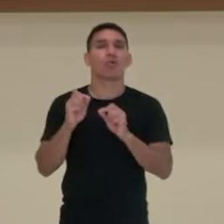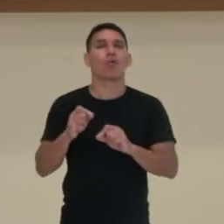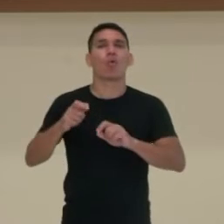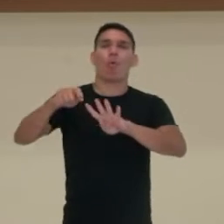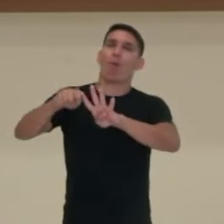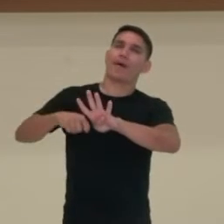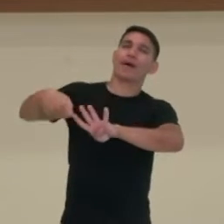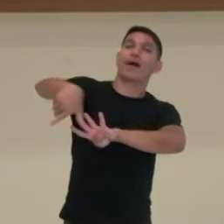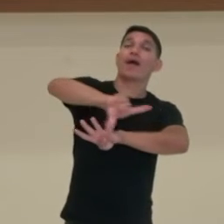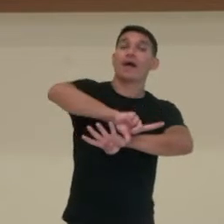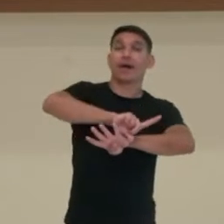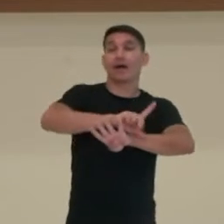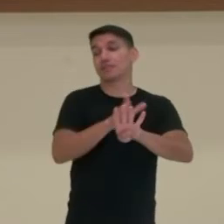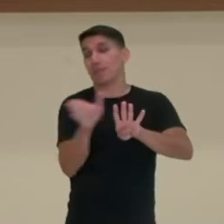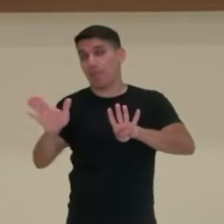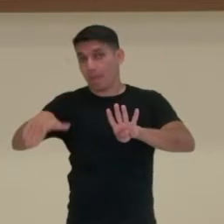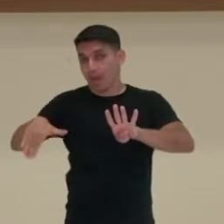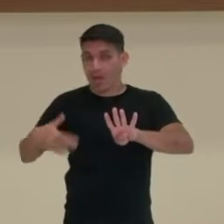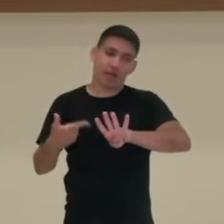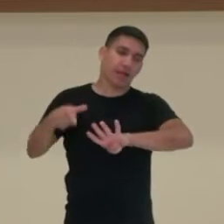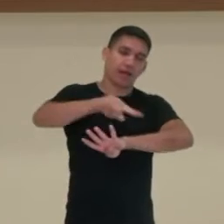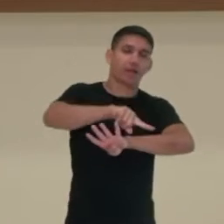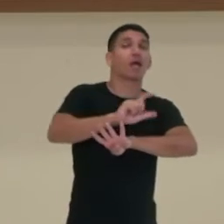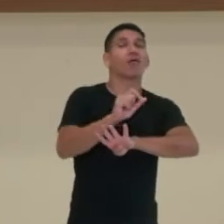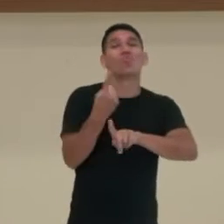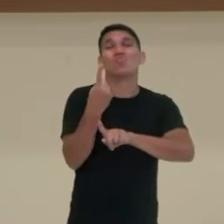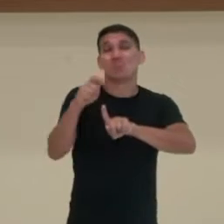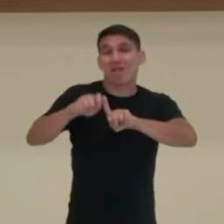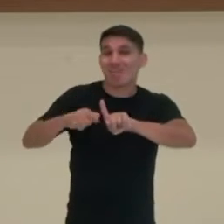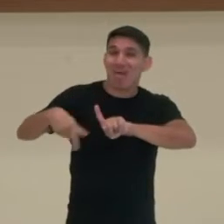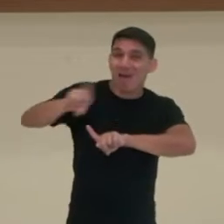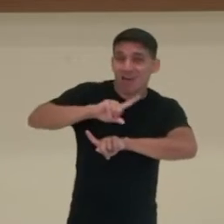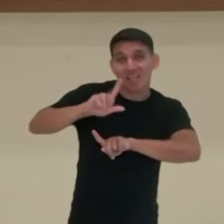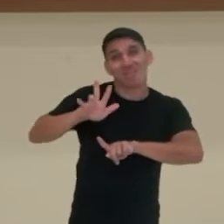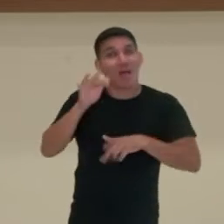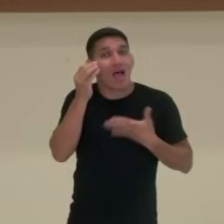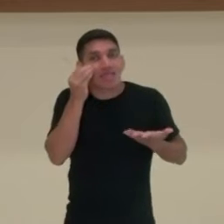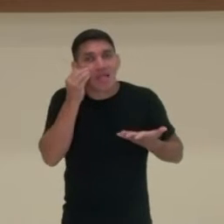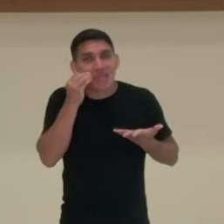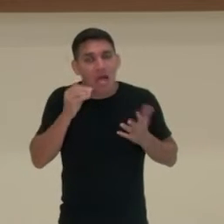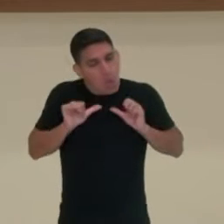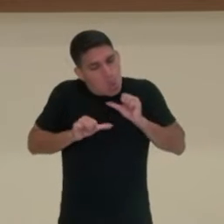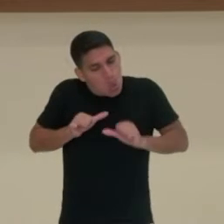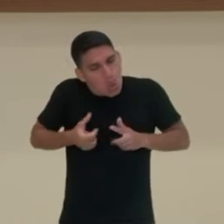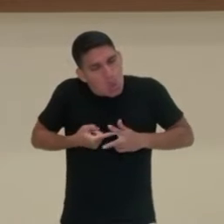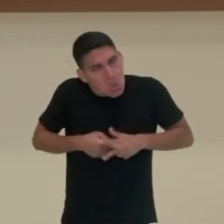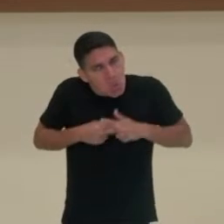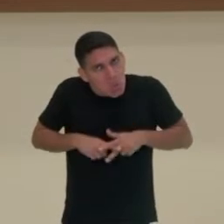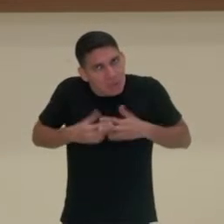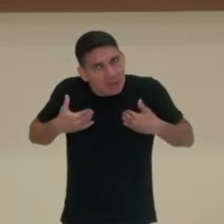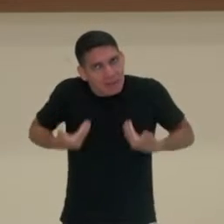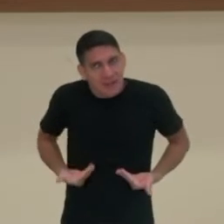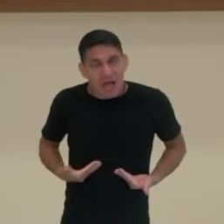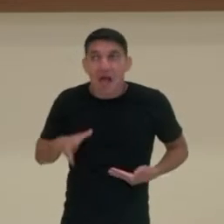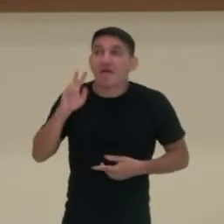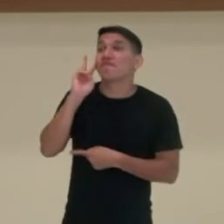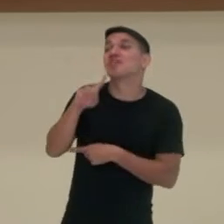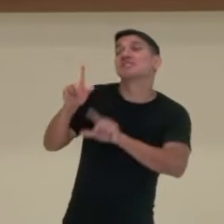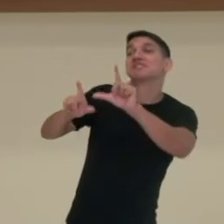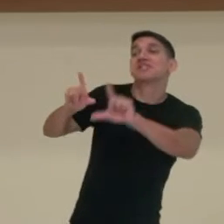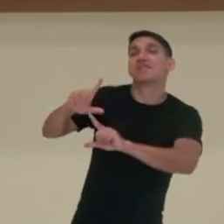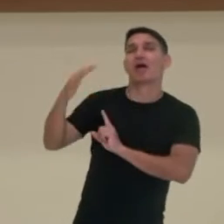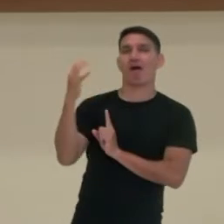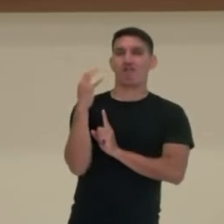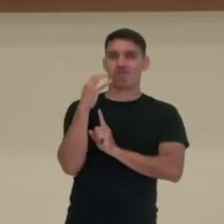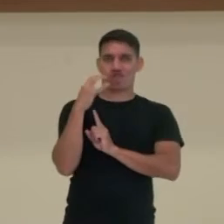a academia. Né? Às vezes vai 1 mês antes, tentando resolver, né? Tentando deixar o corpo do jeito que às vezes vê na televisão, aí vem a influência